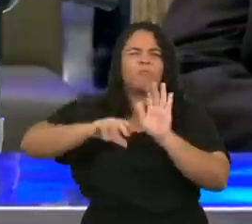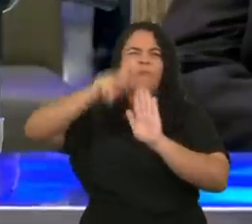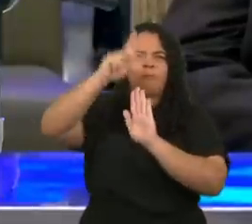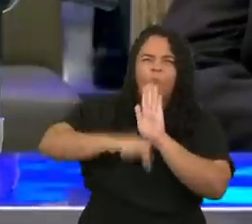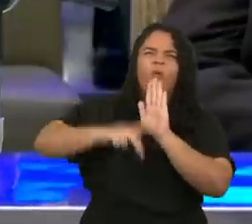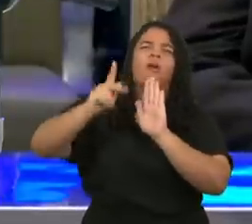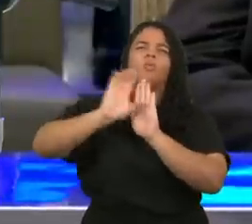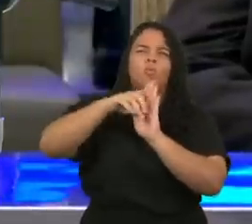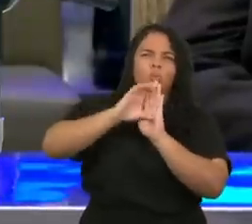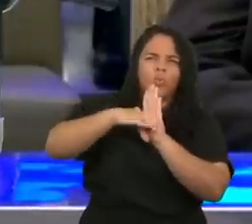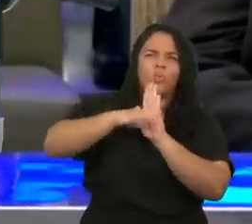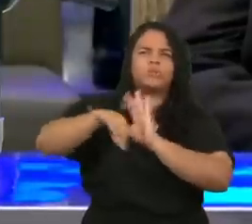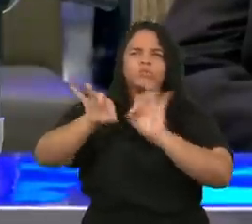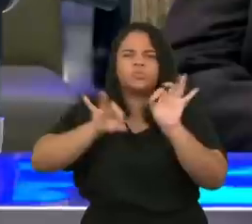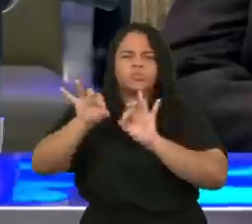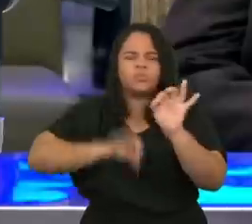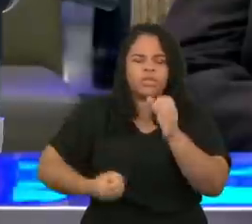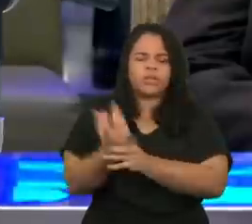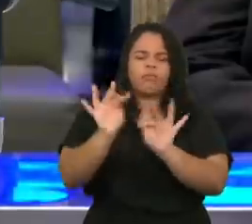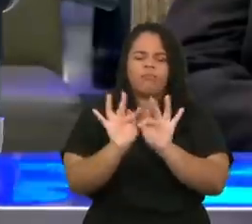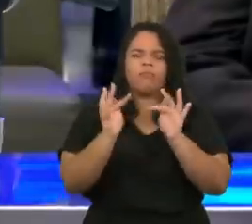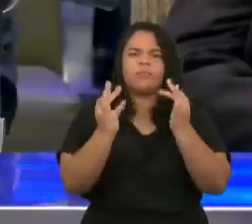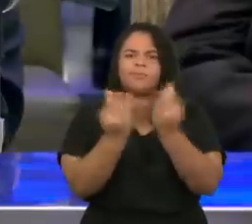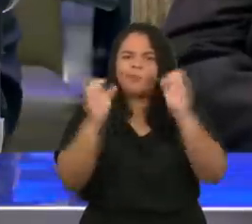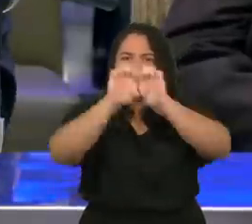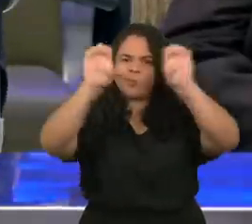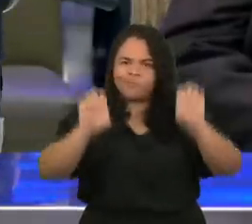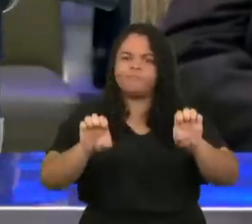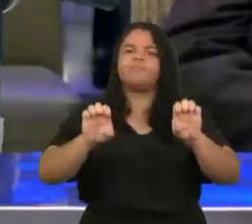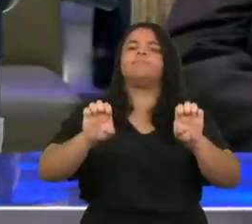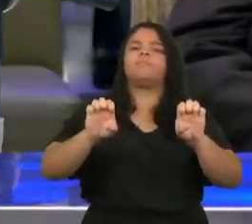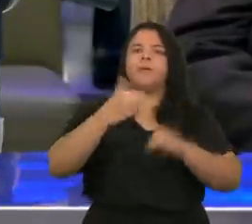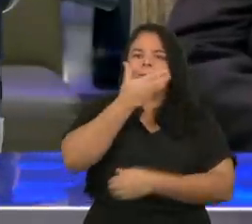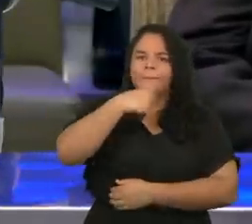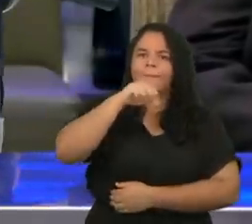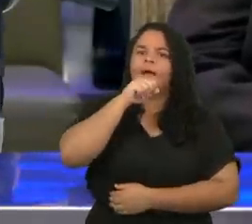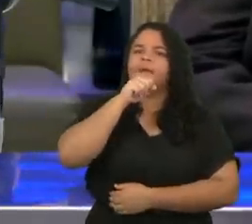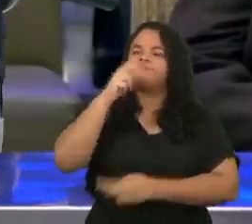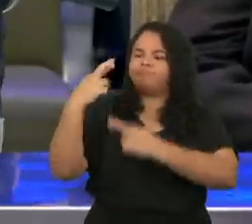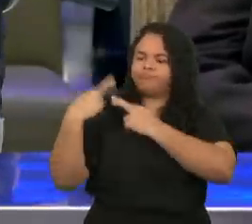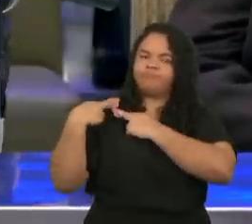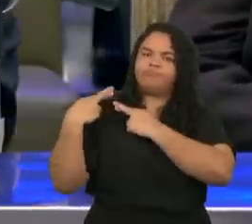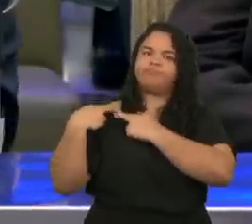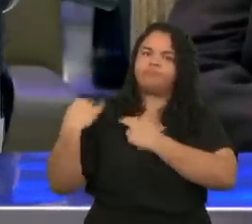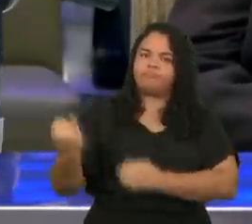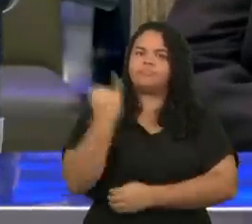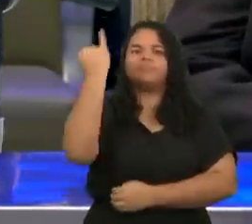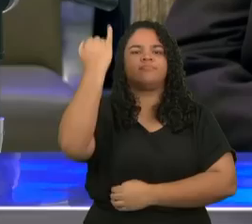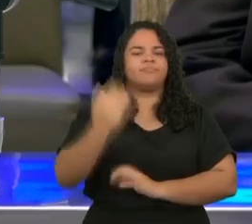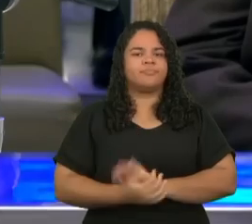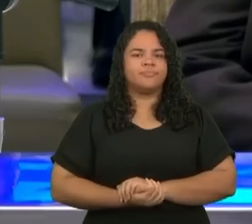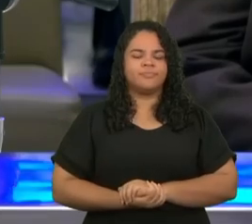eterno de Deus nós temos uma responsabilidade não é isso